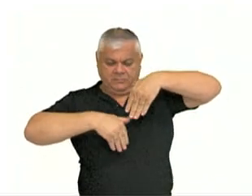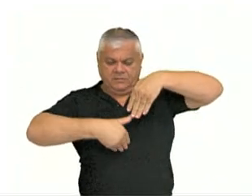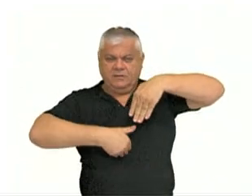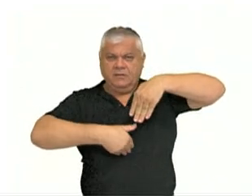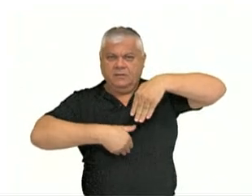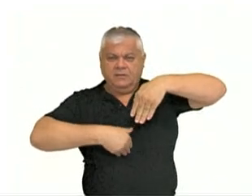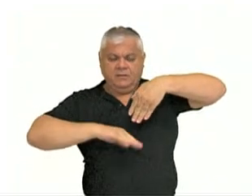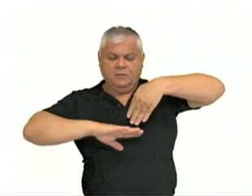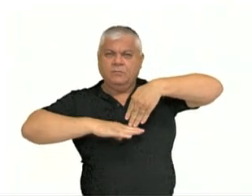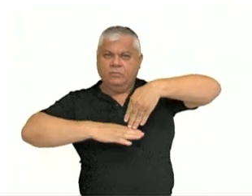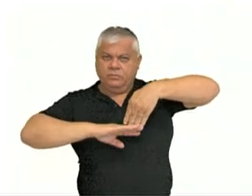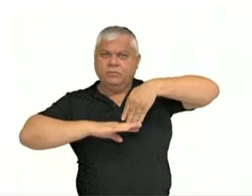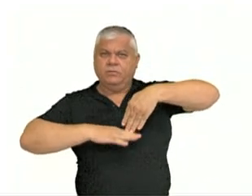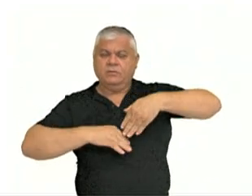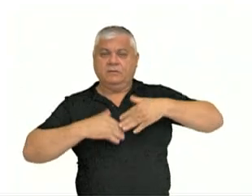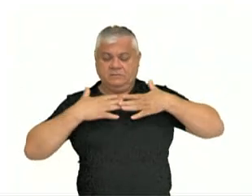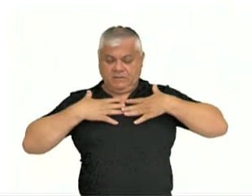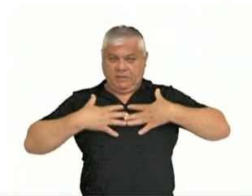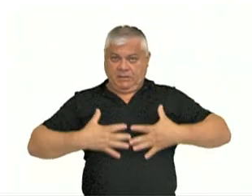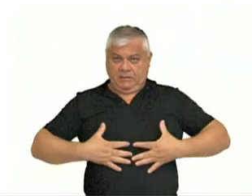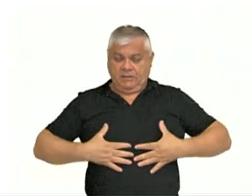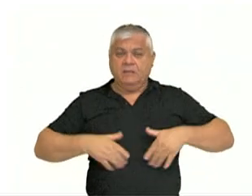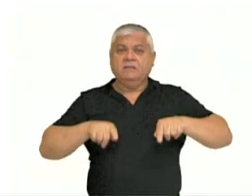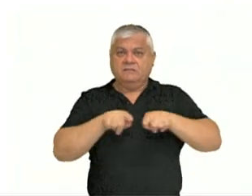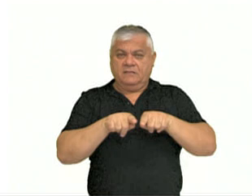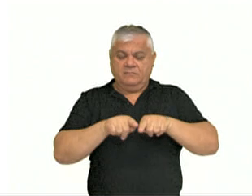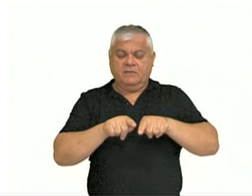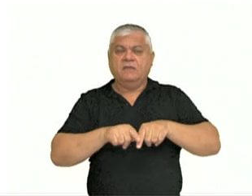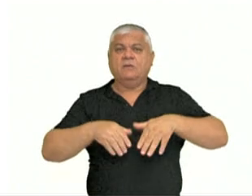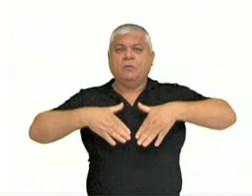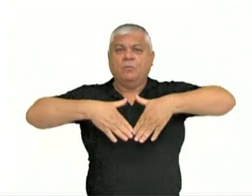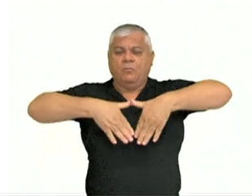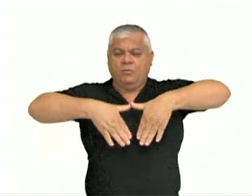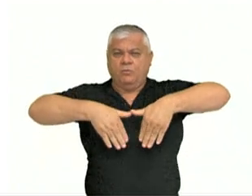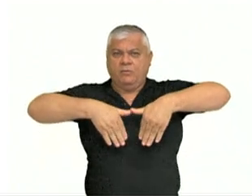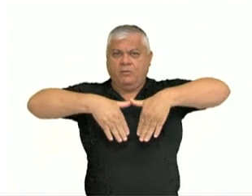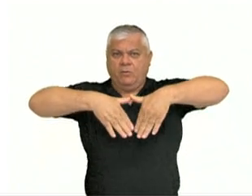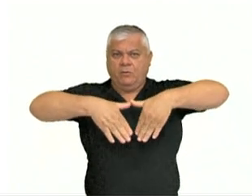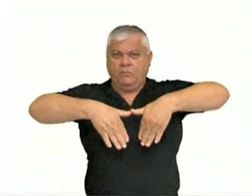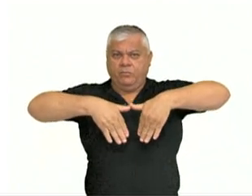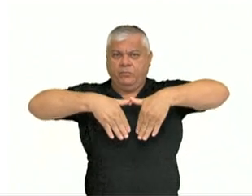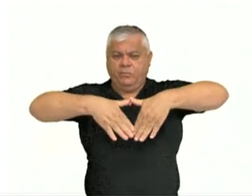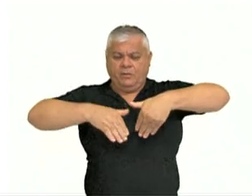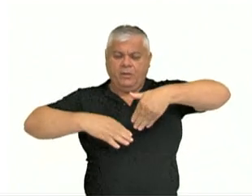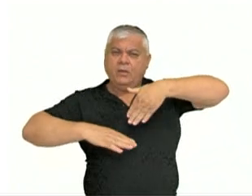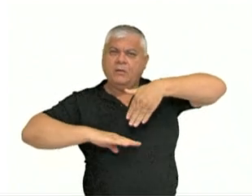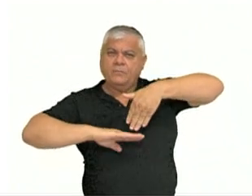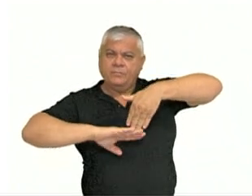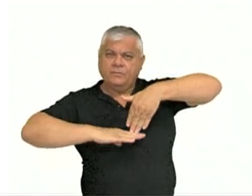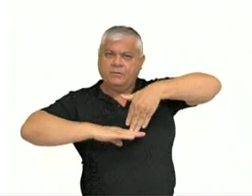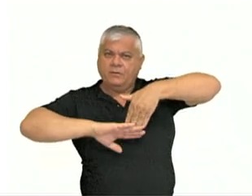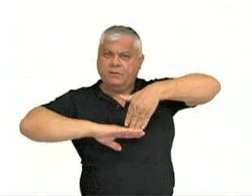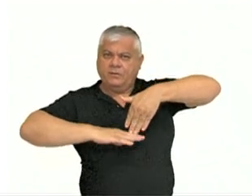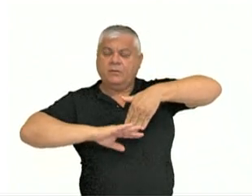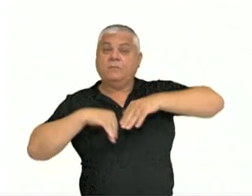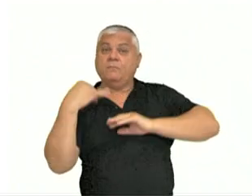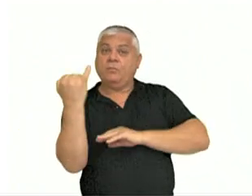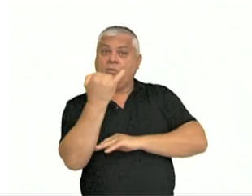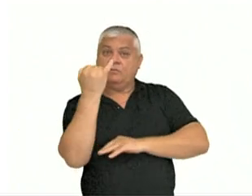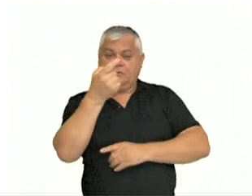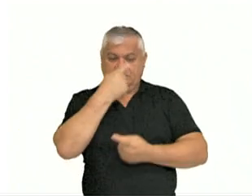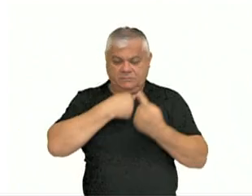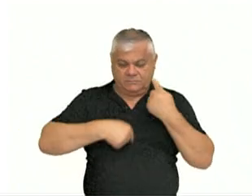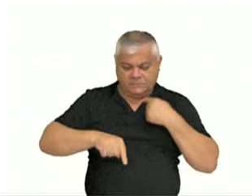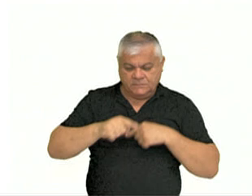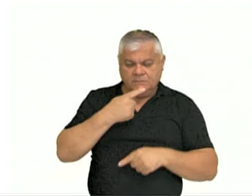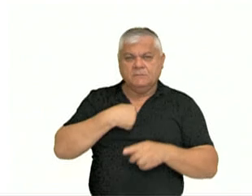entre a cavidade torácica e abdominal e é extremamente importante para o sistema